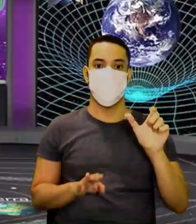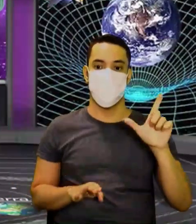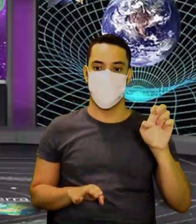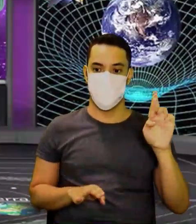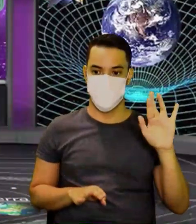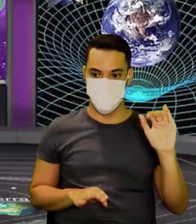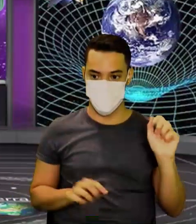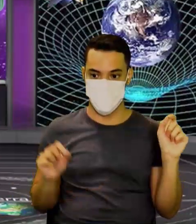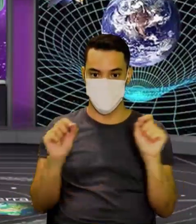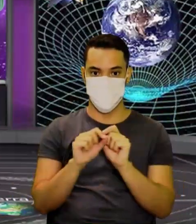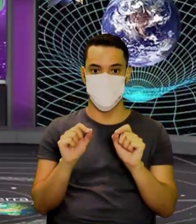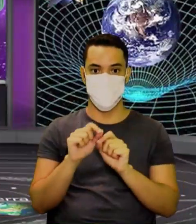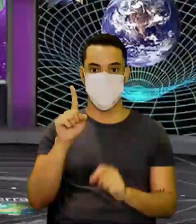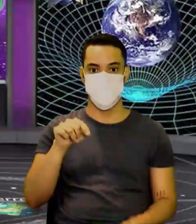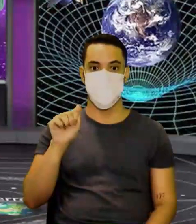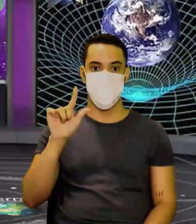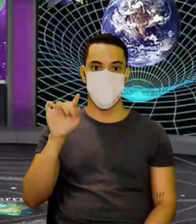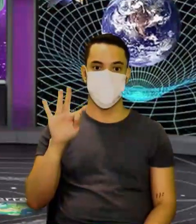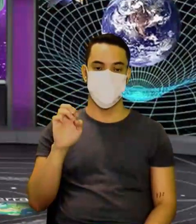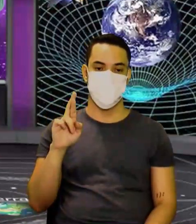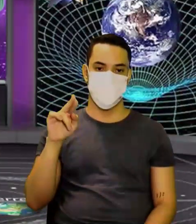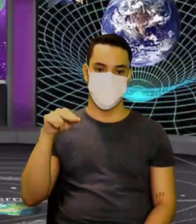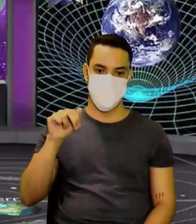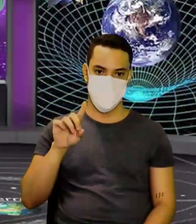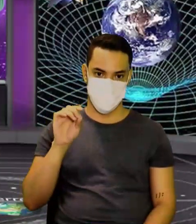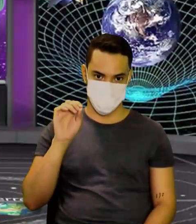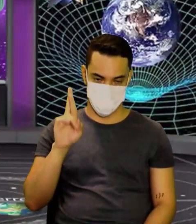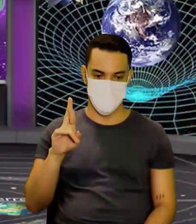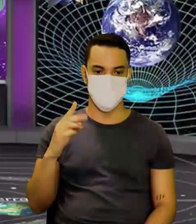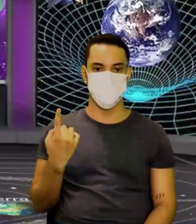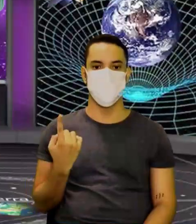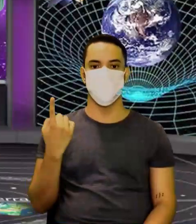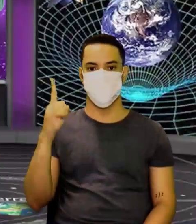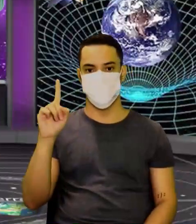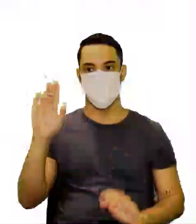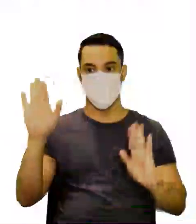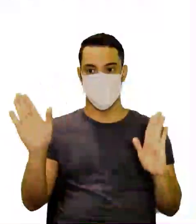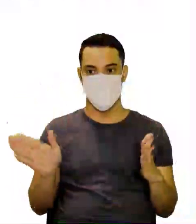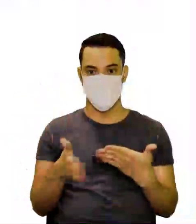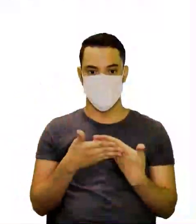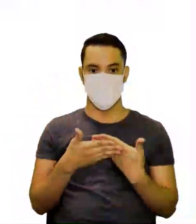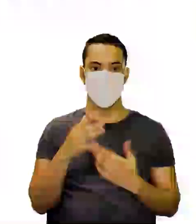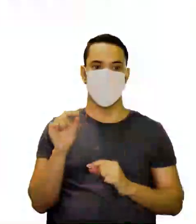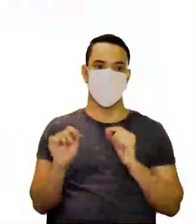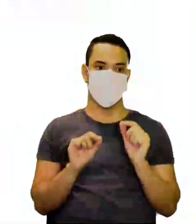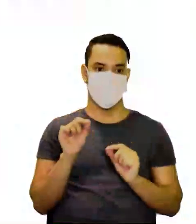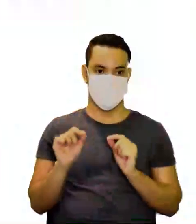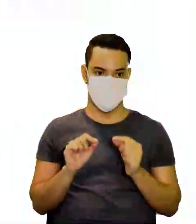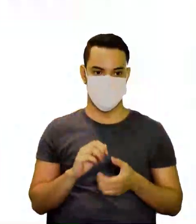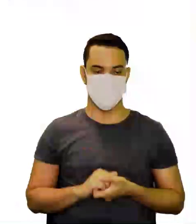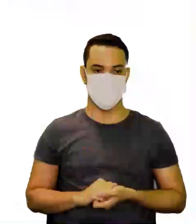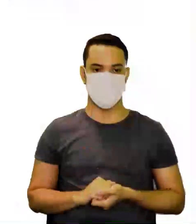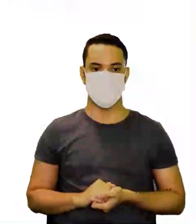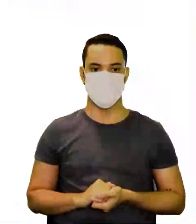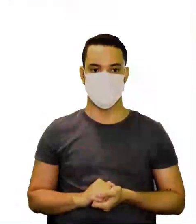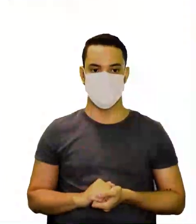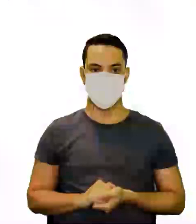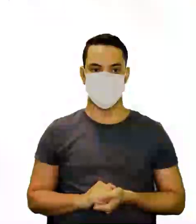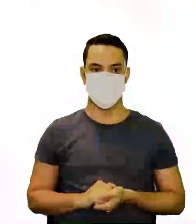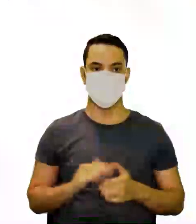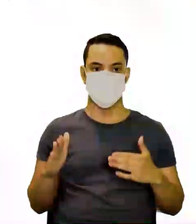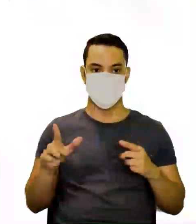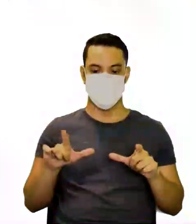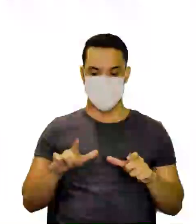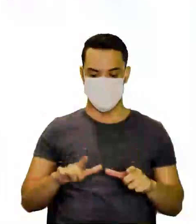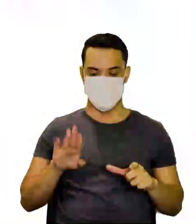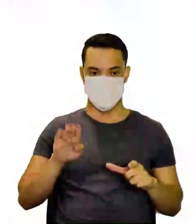faz isso é o alternador, correto? E por último ali, ó, só para a gente fechar aqui, olha só, E por último ali, a bateria,